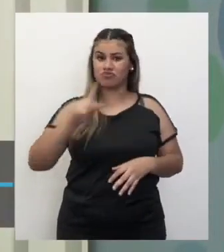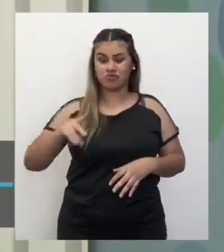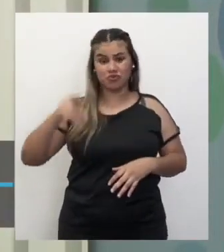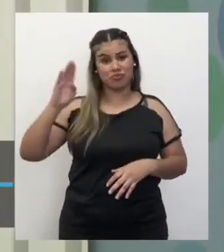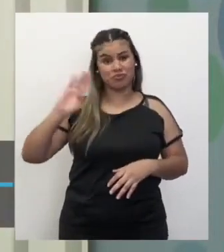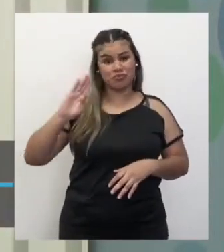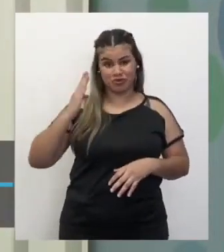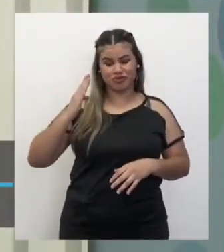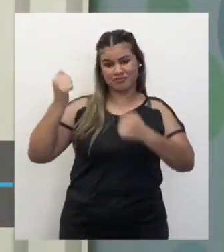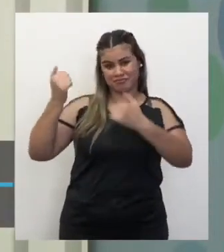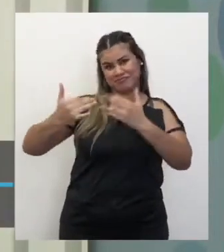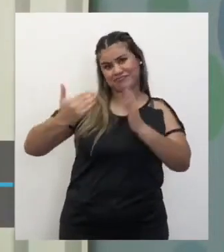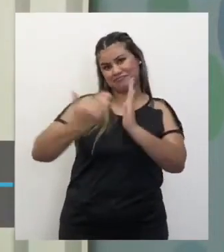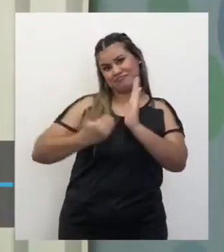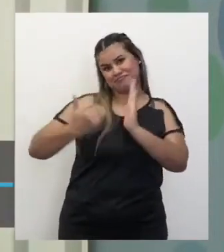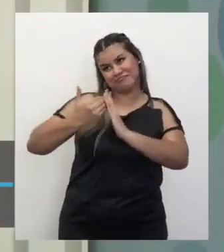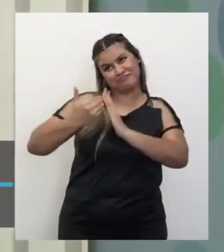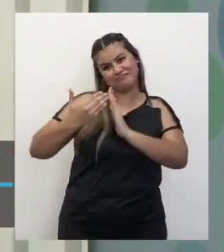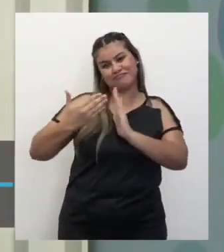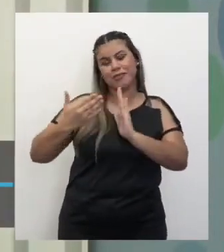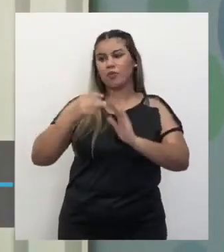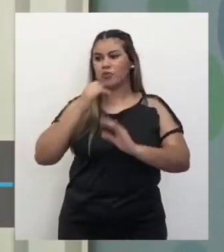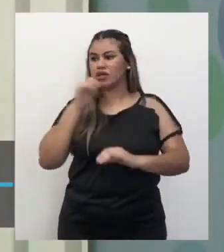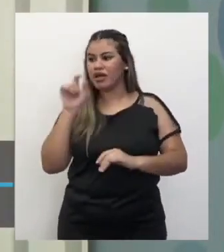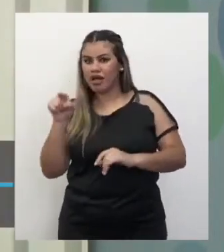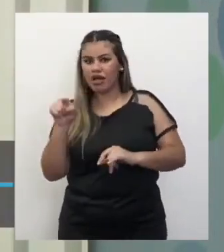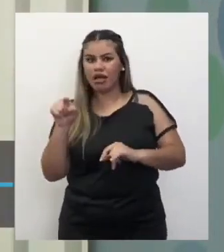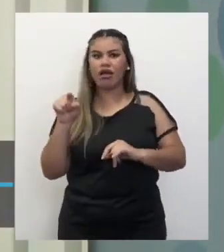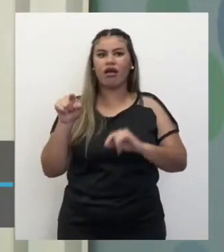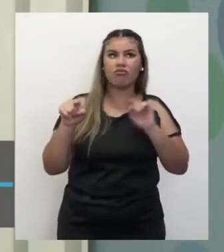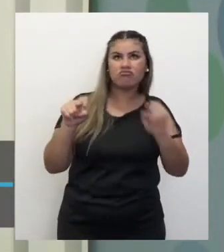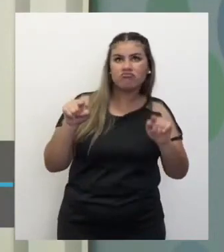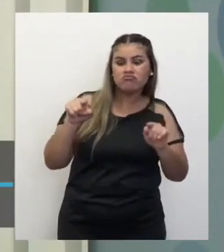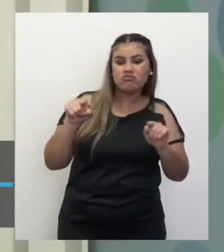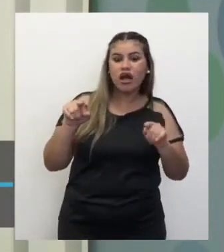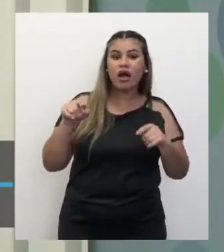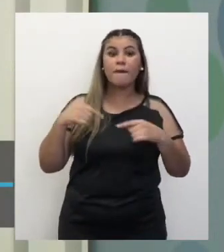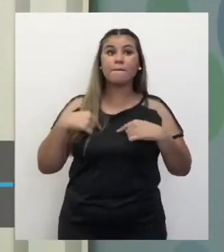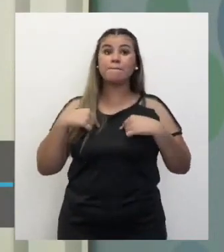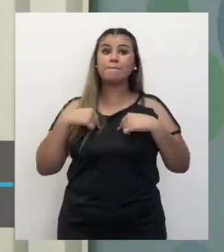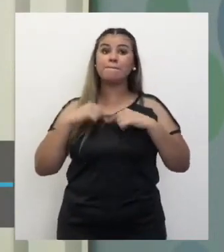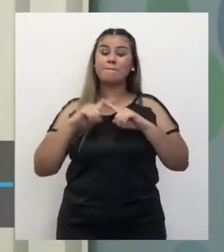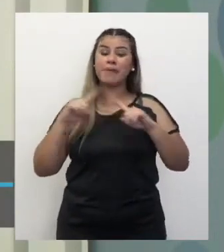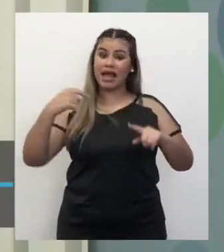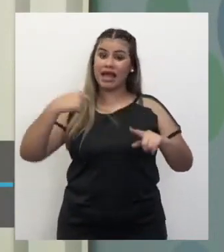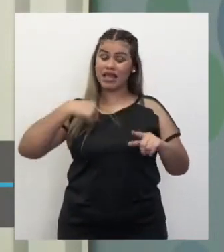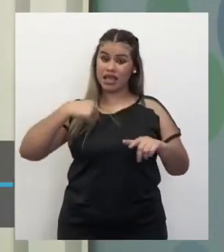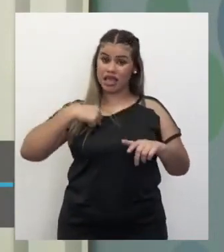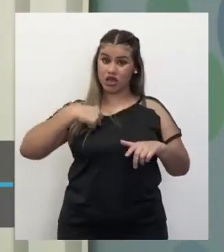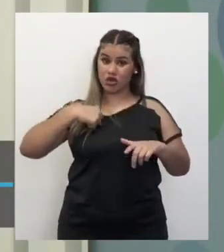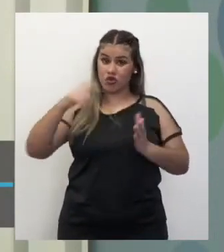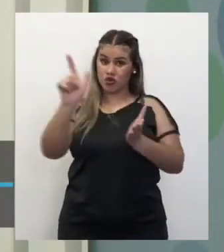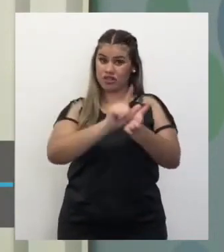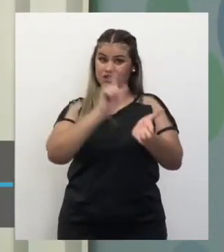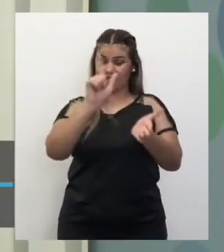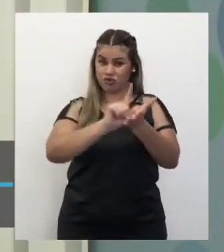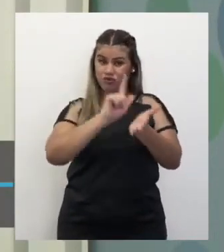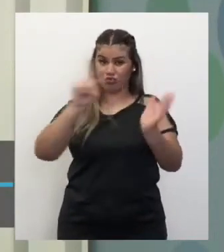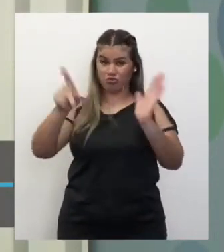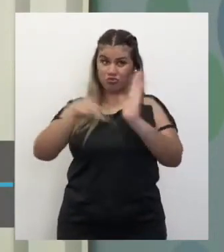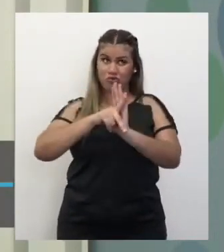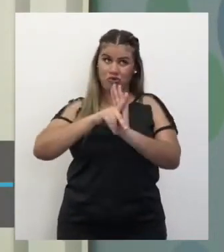poder falar para a gente sobre, olha, isso é um bicho, isso é um animal. Eu, enquanto literatura, enquanto cidadão do mundo,